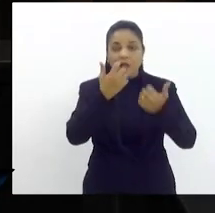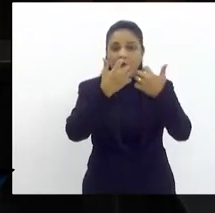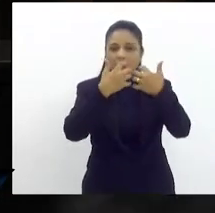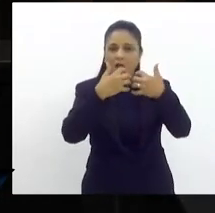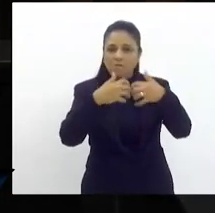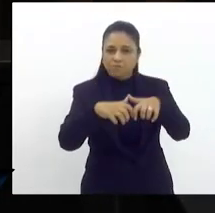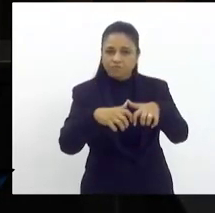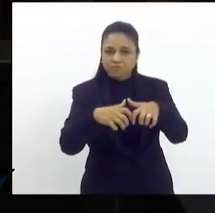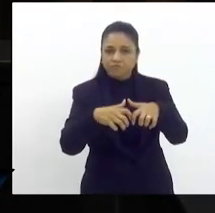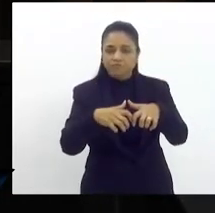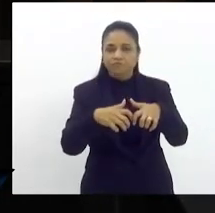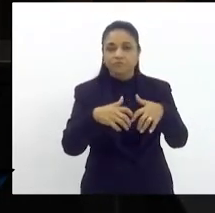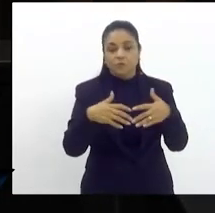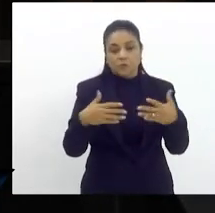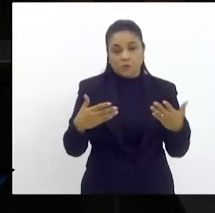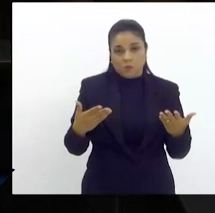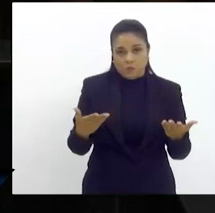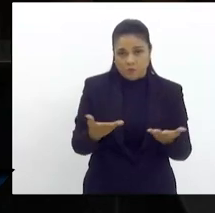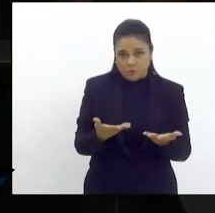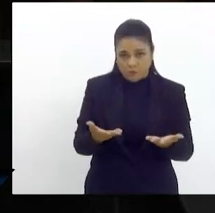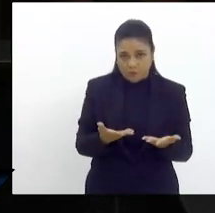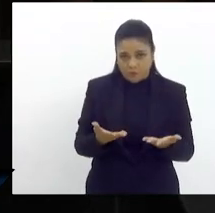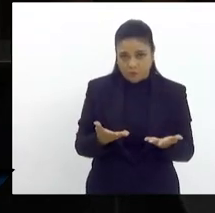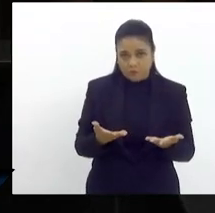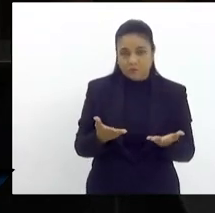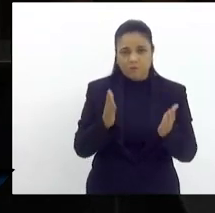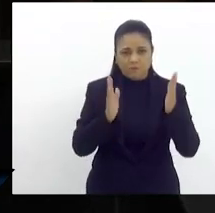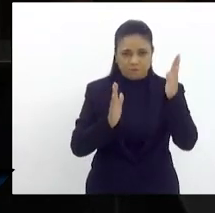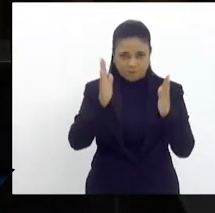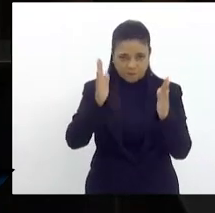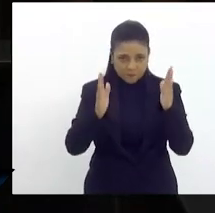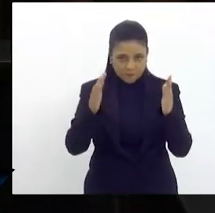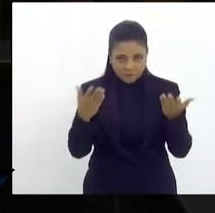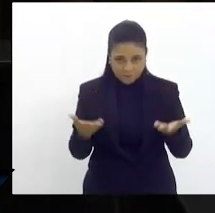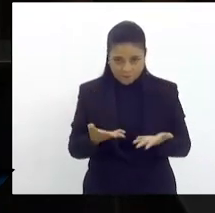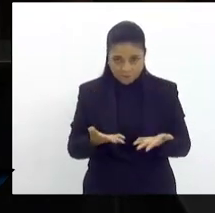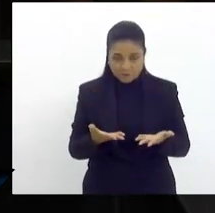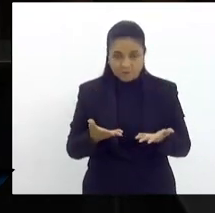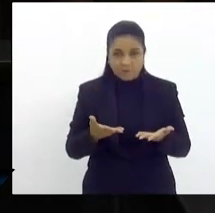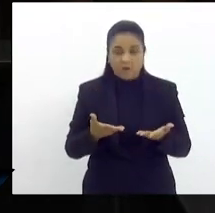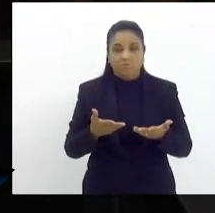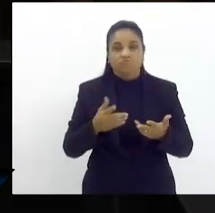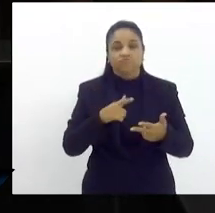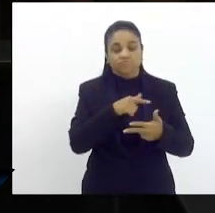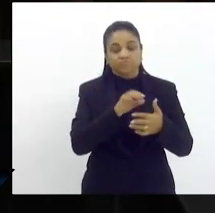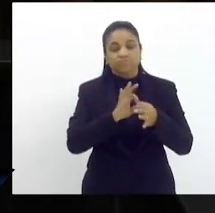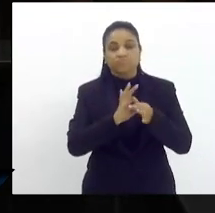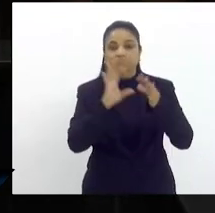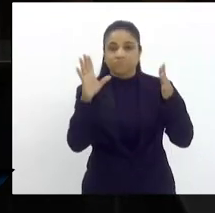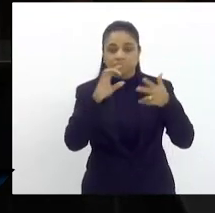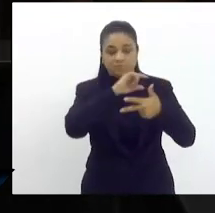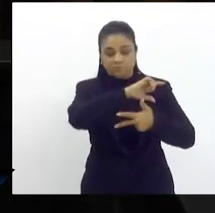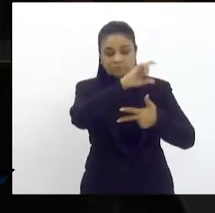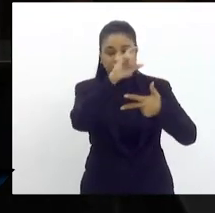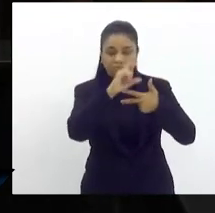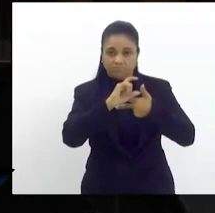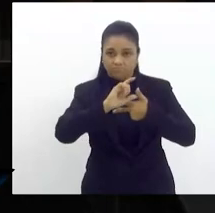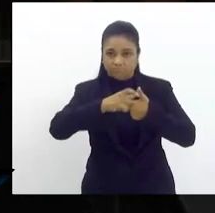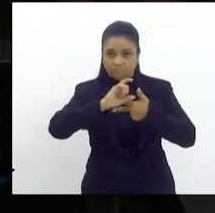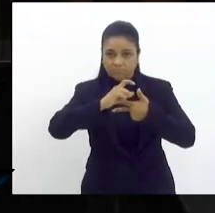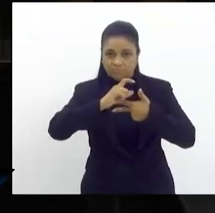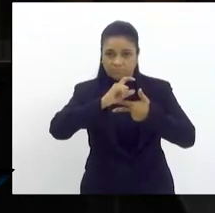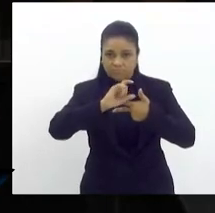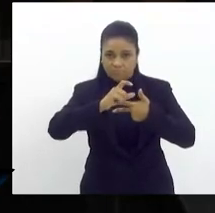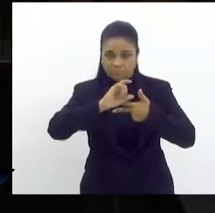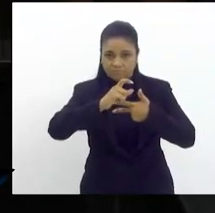aos tempos presentes e autoriza o poder executivo do Estado do Rio de Janeiro